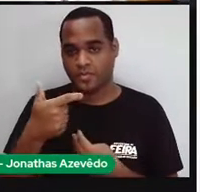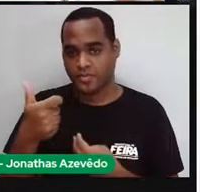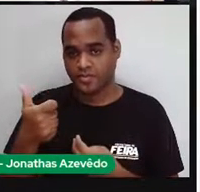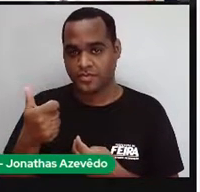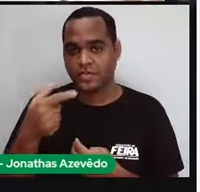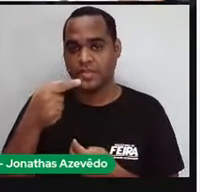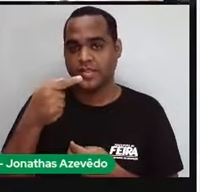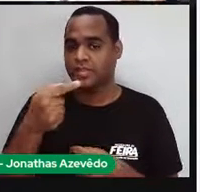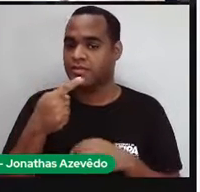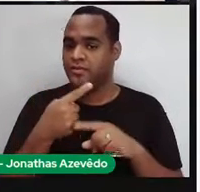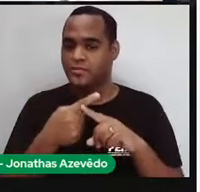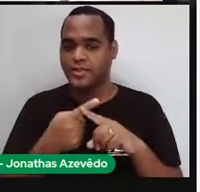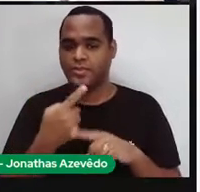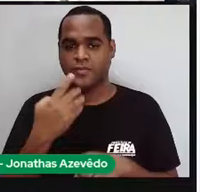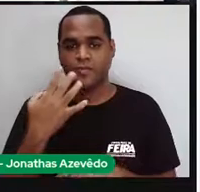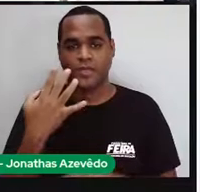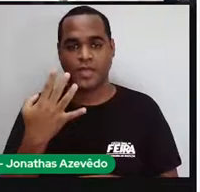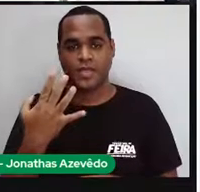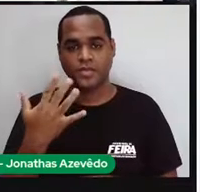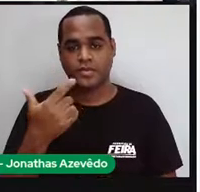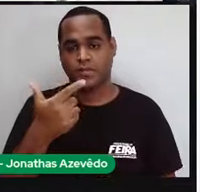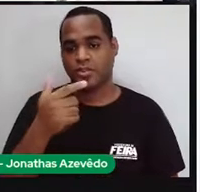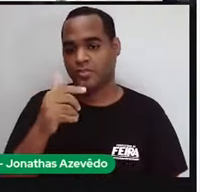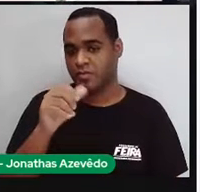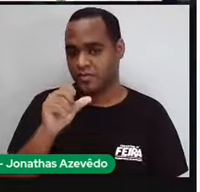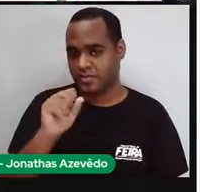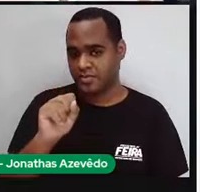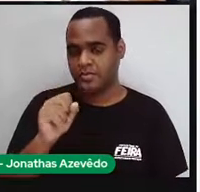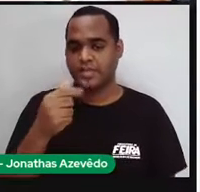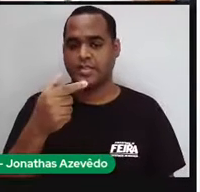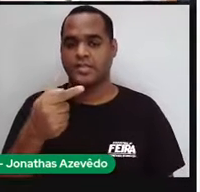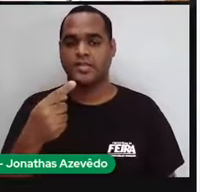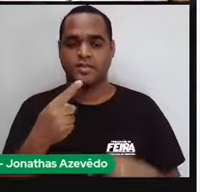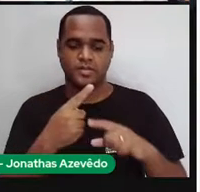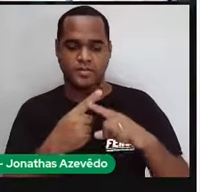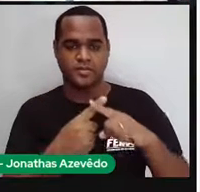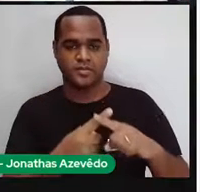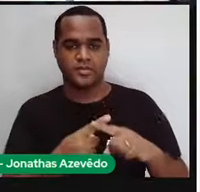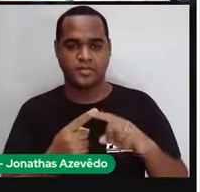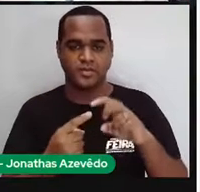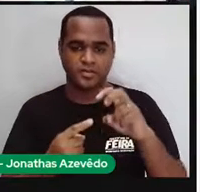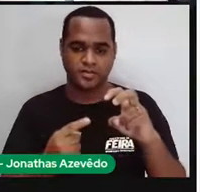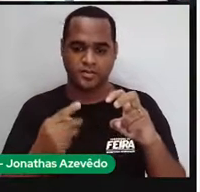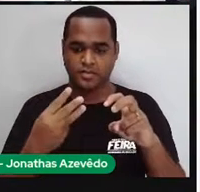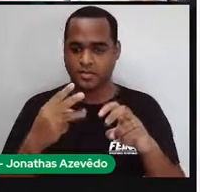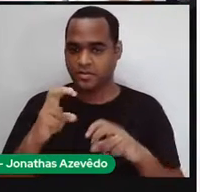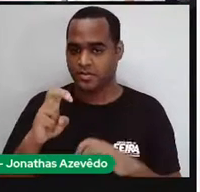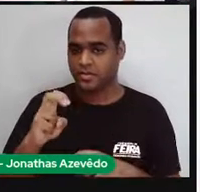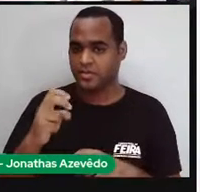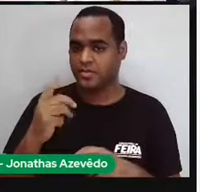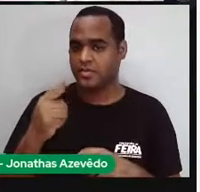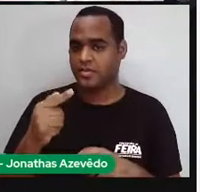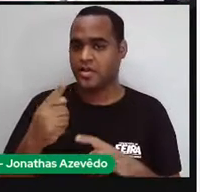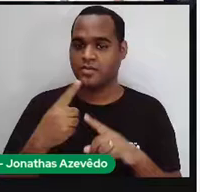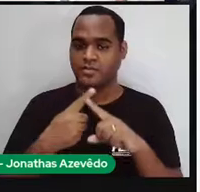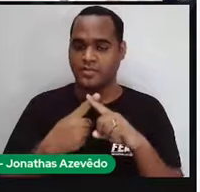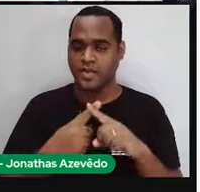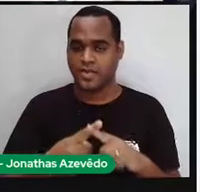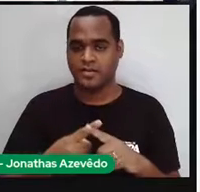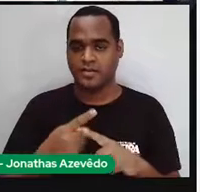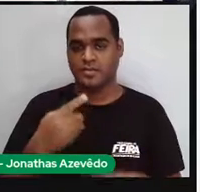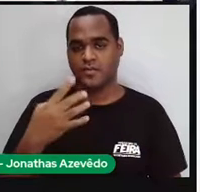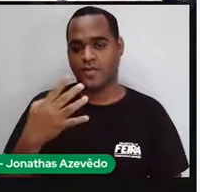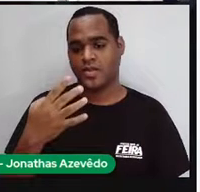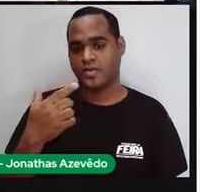23217 x 4 28 7 X5 35 7